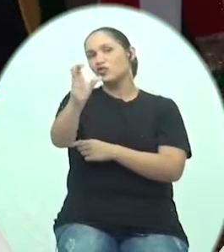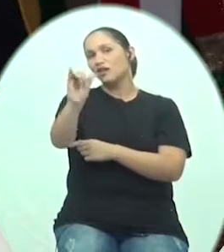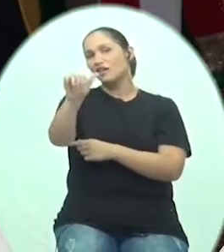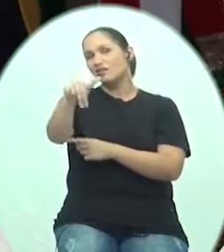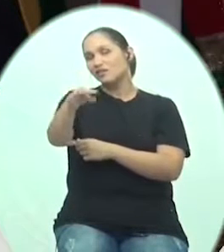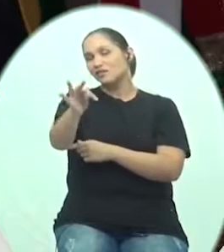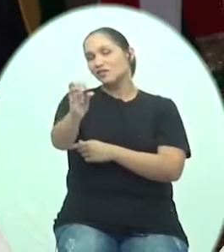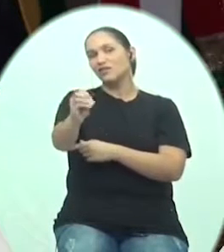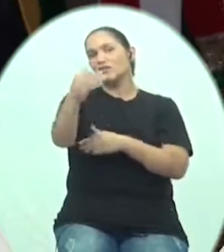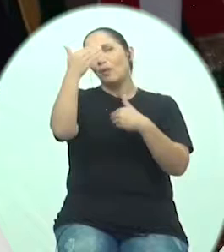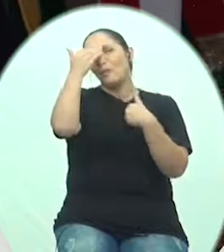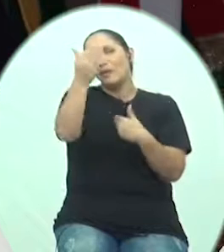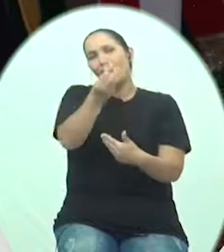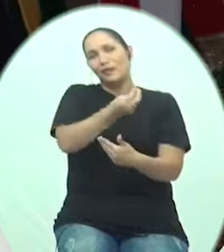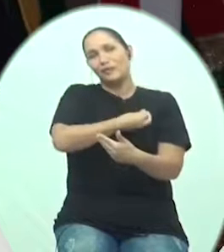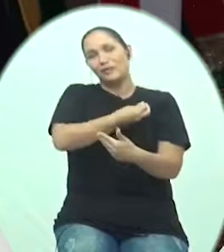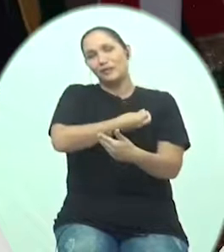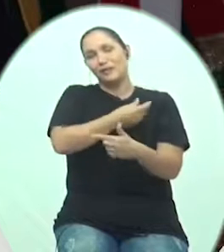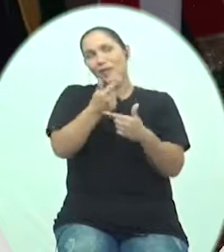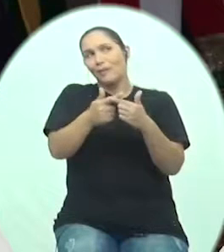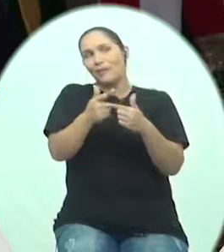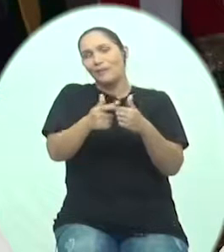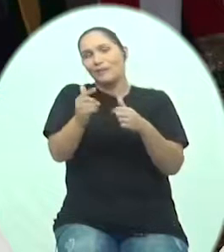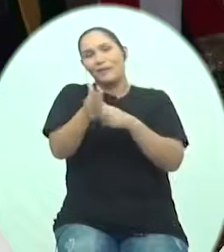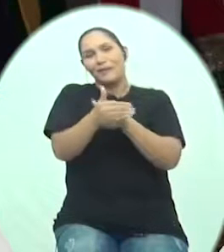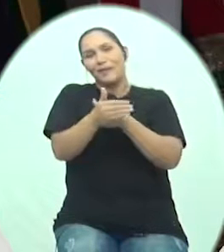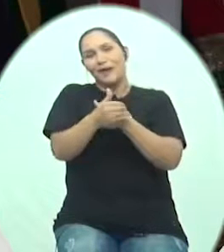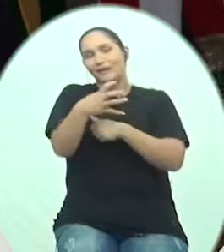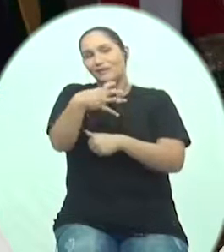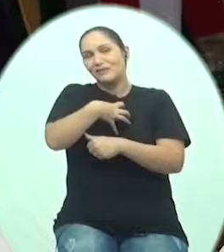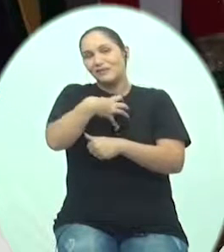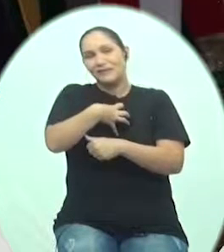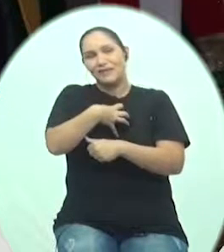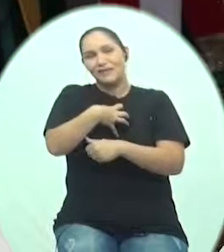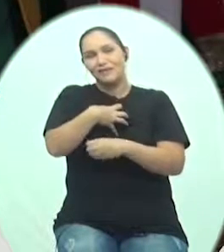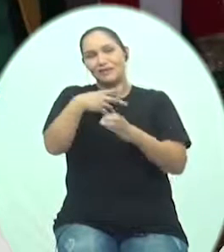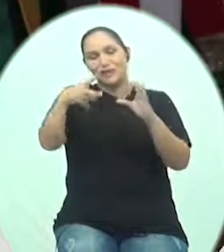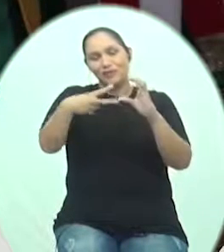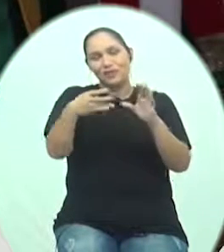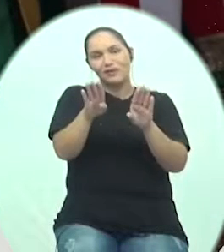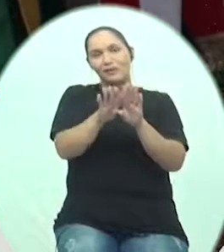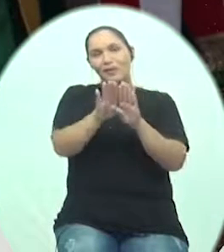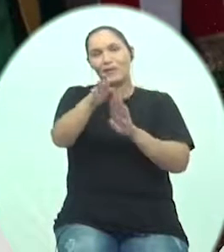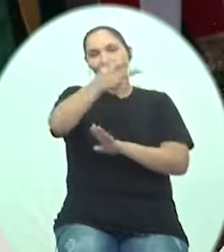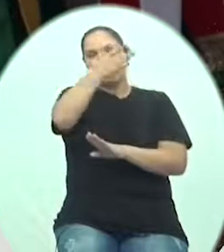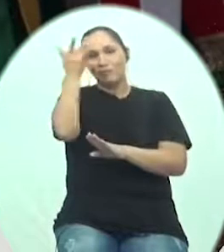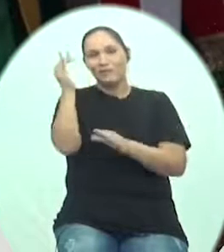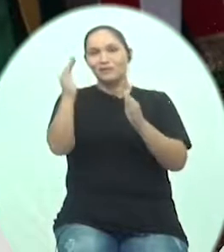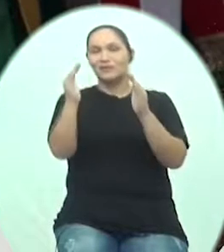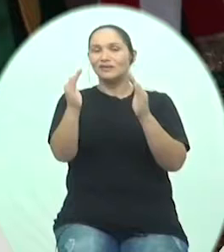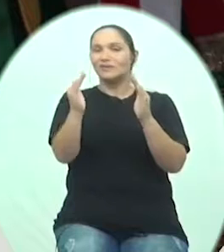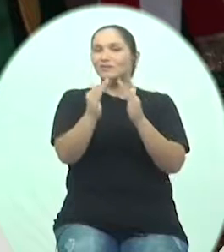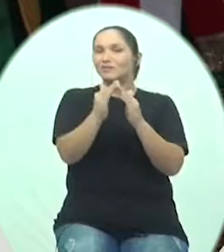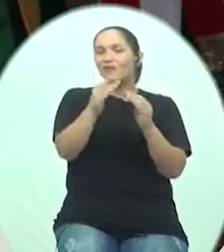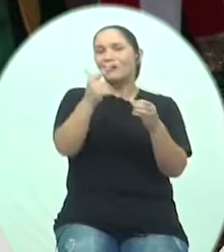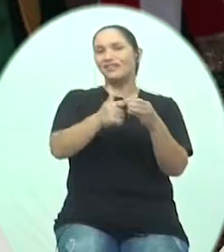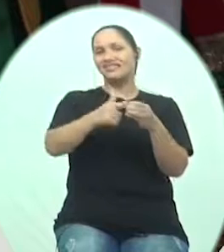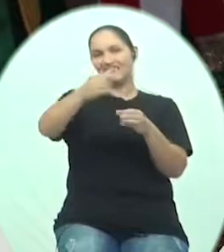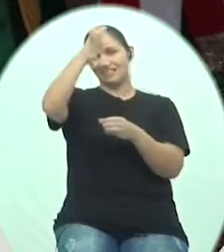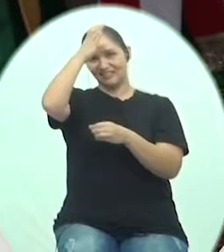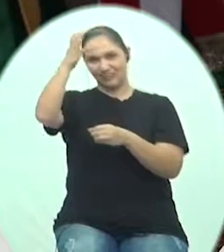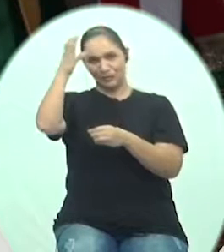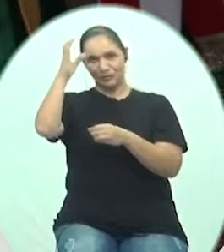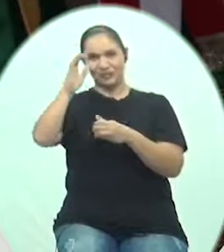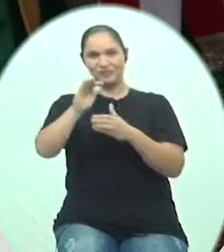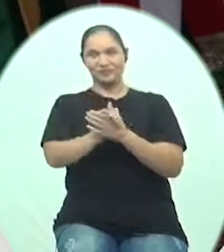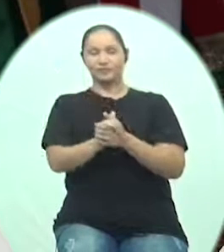que que tem por esta casa pelo nosso município pelas pessoas que vivem aqui